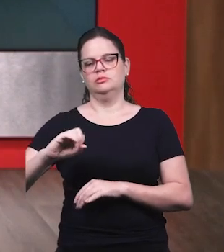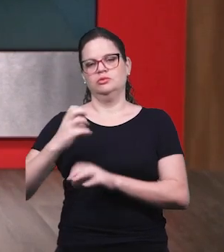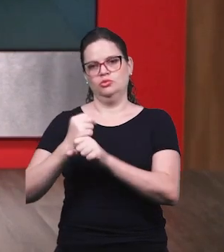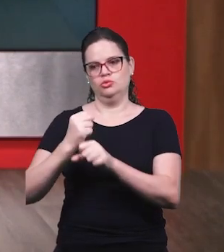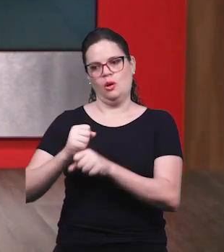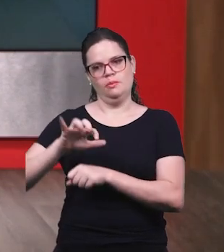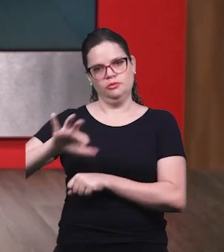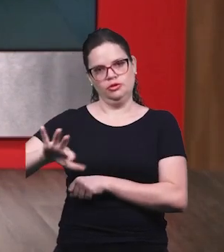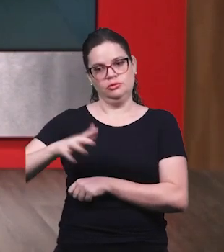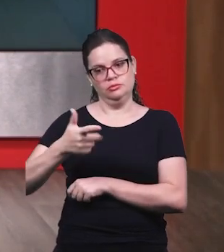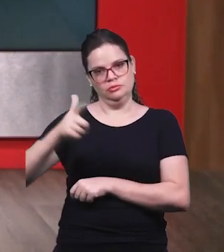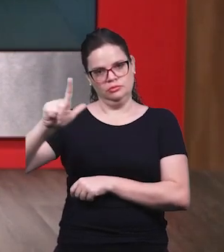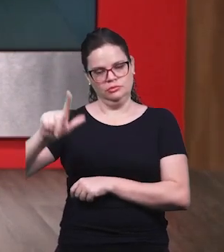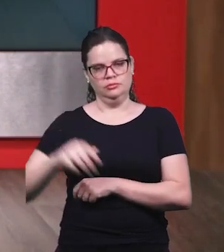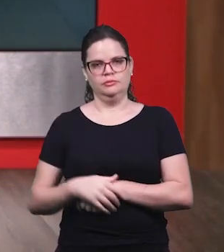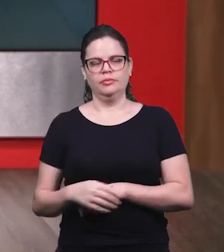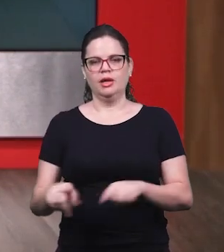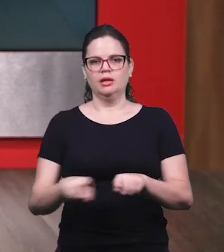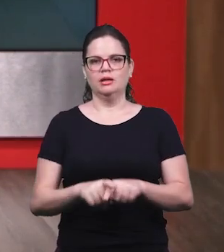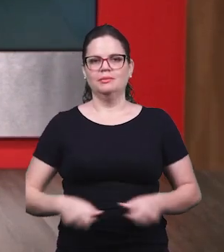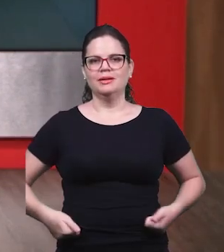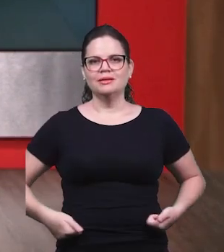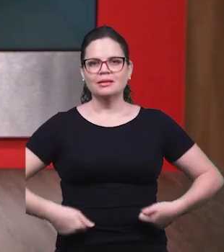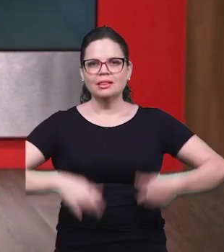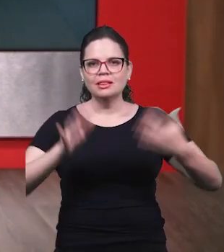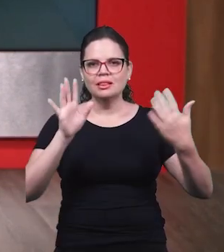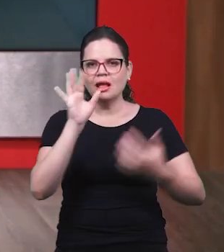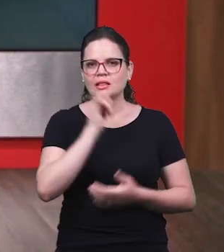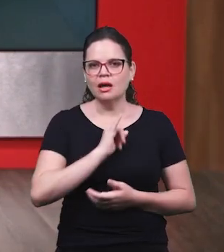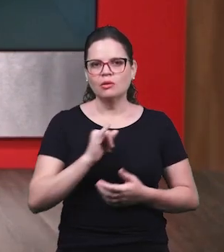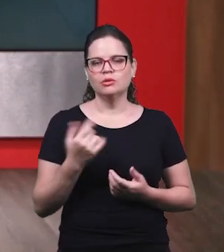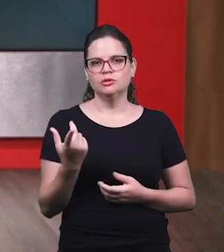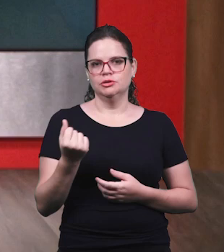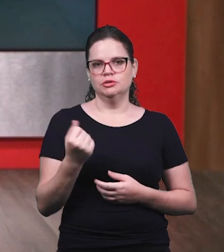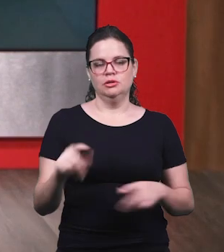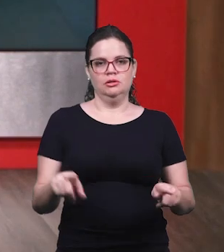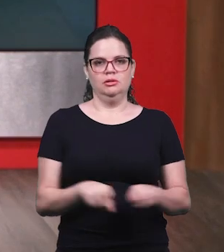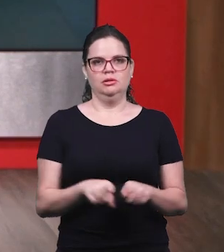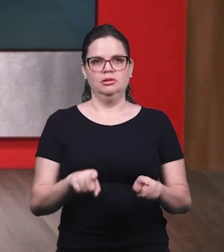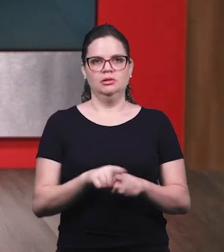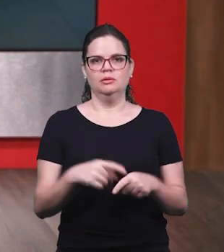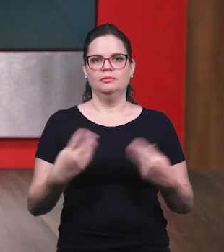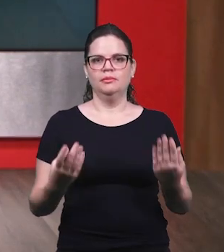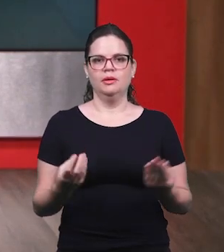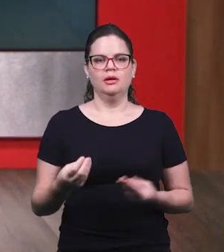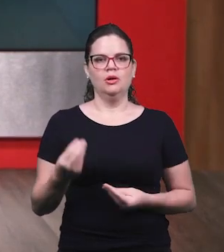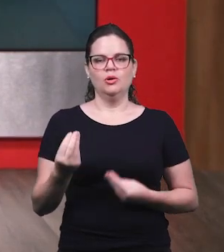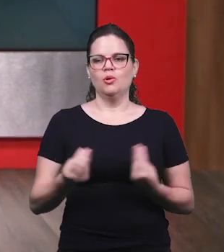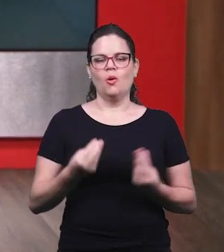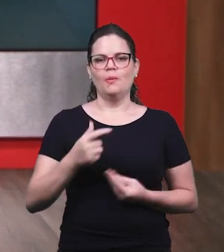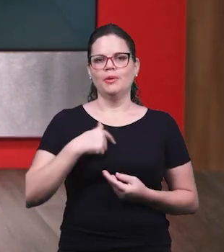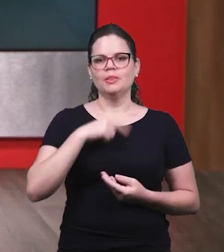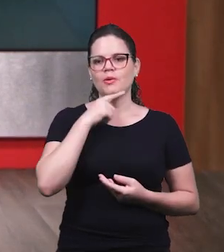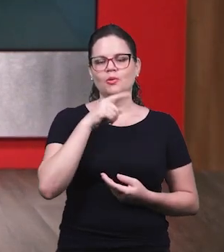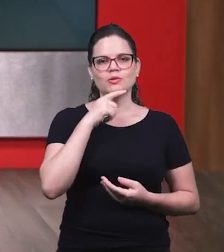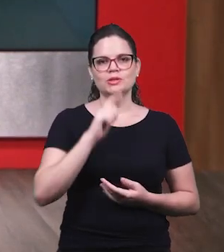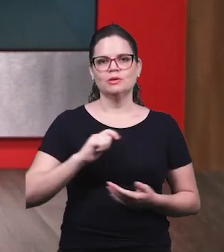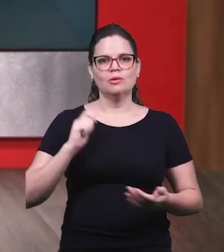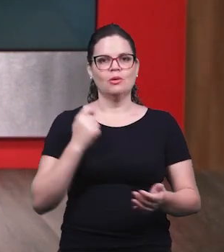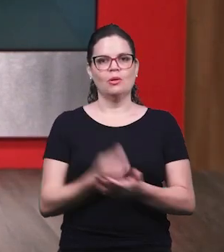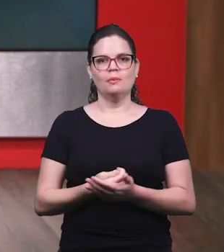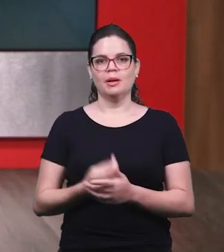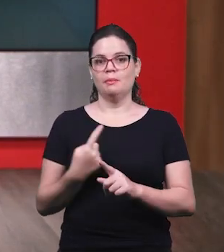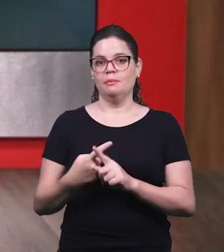né? E mostrar a perda do poder de compra em função do juro